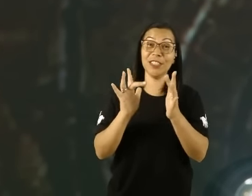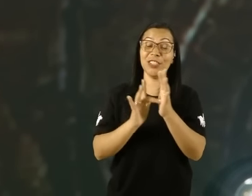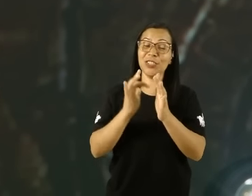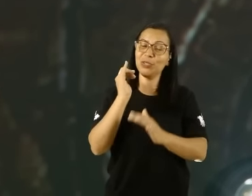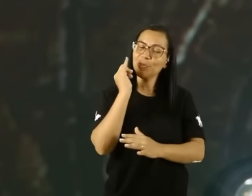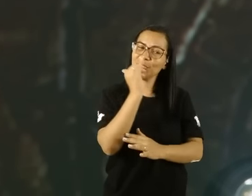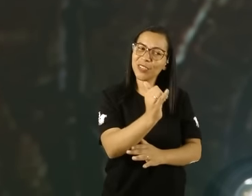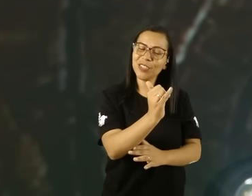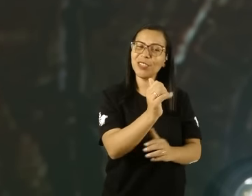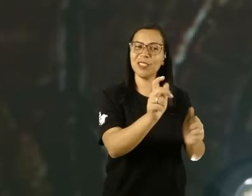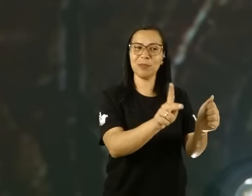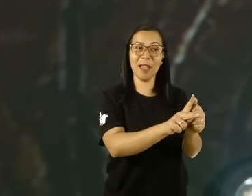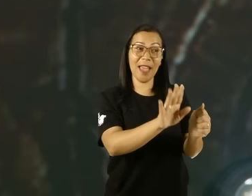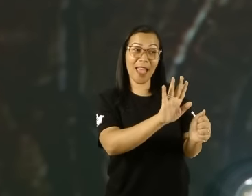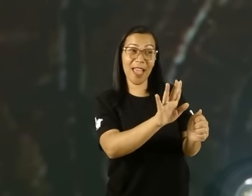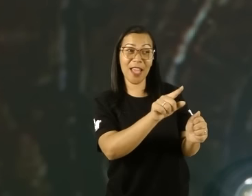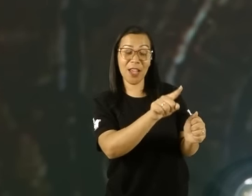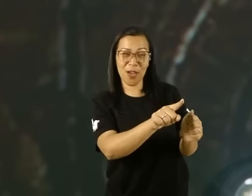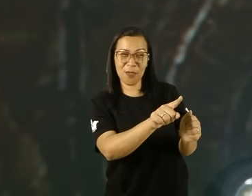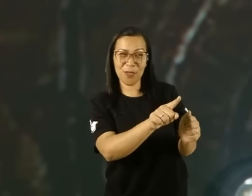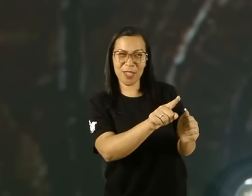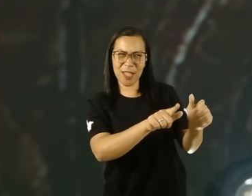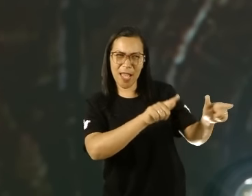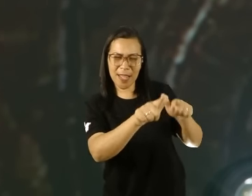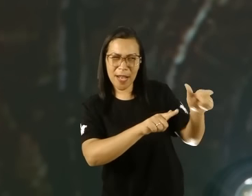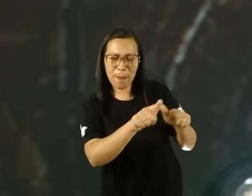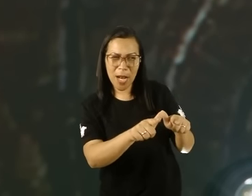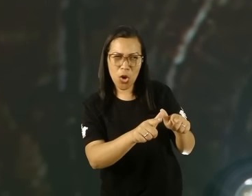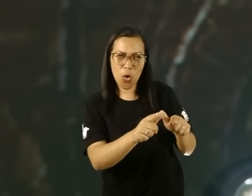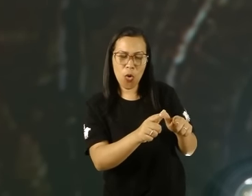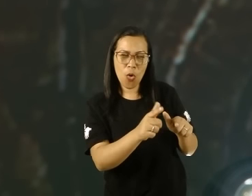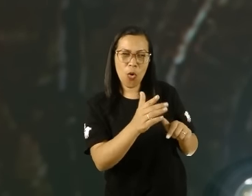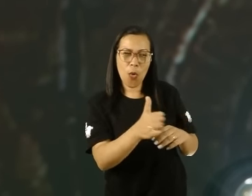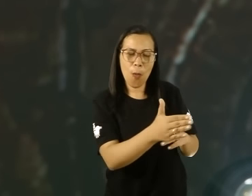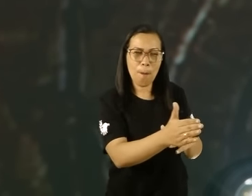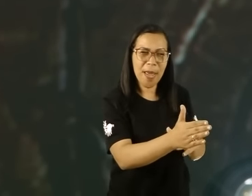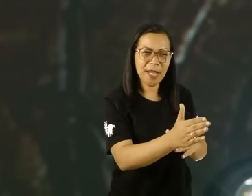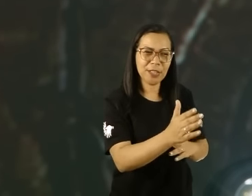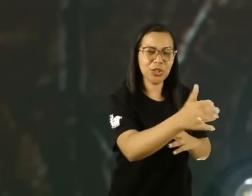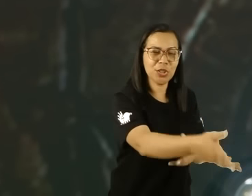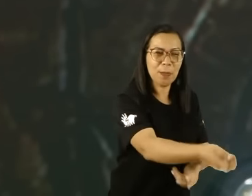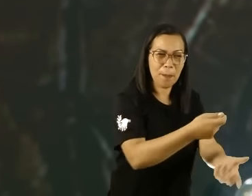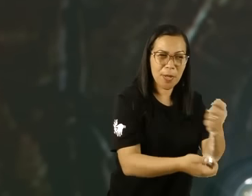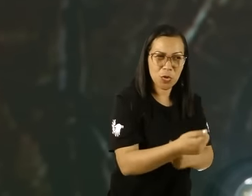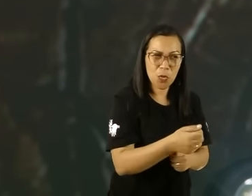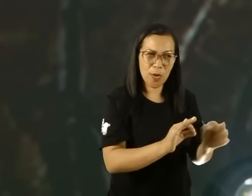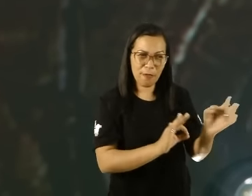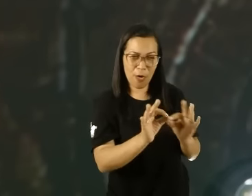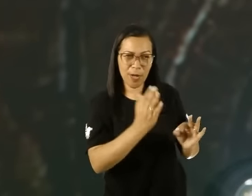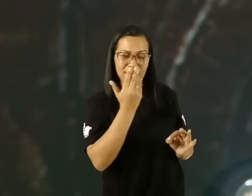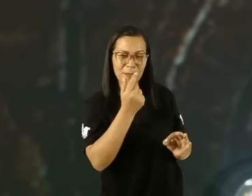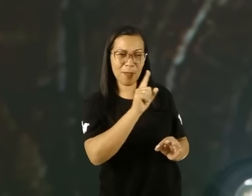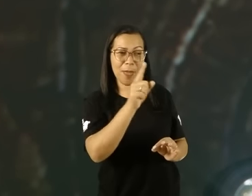tira do barco, ele está dizendo: você não vai comer das tuas mãos, você vai comer do que eu vou prover para você.